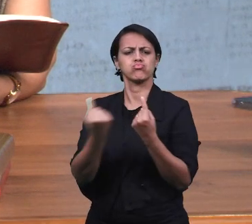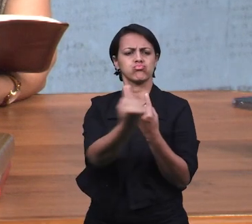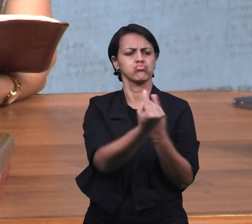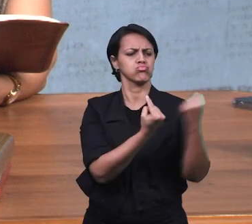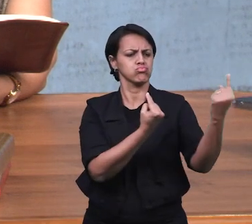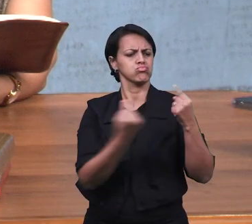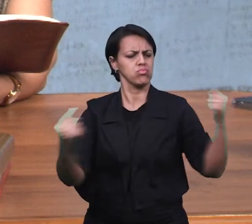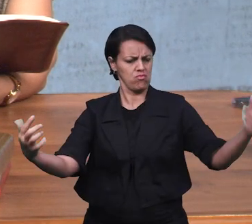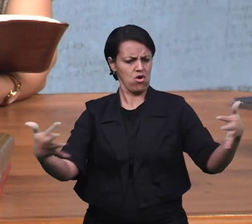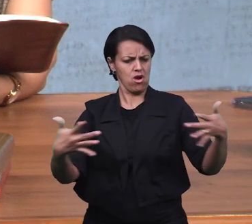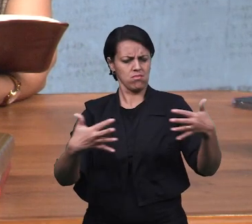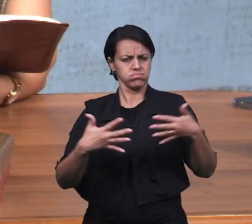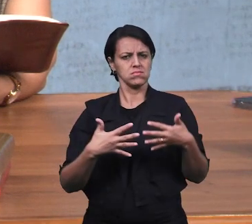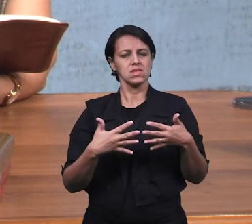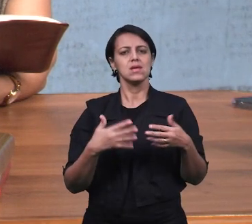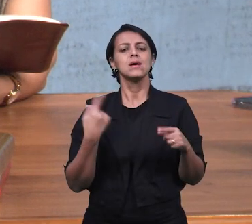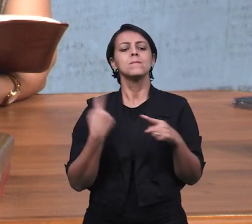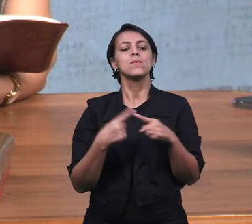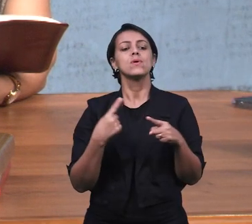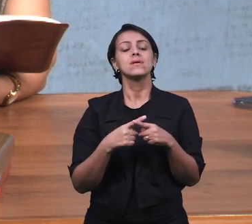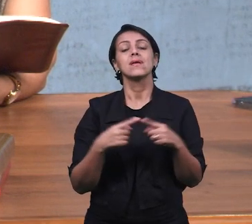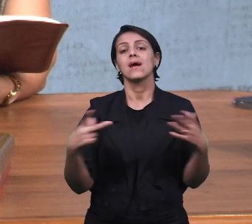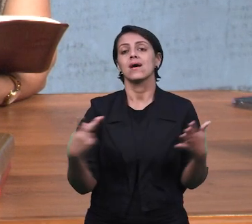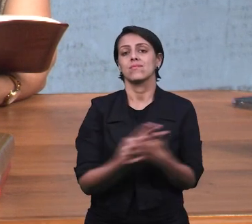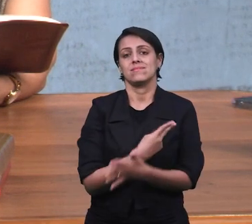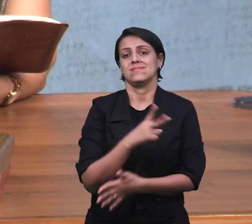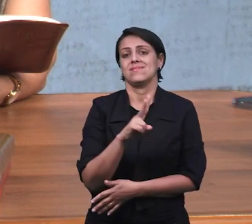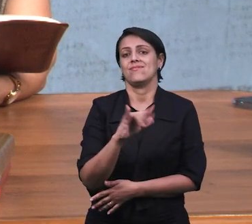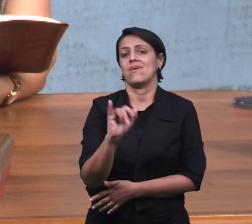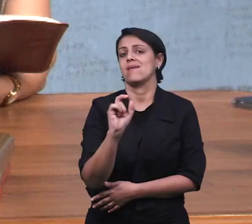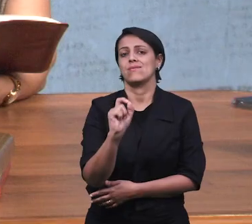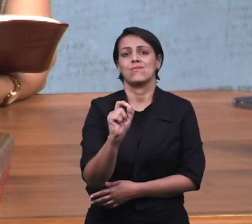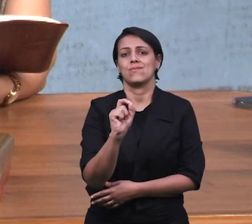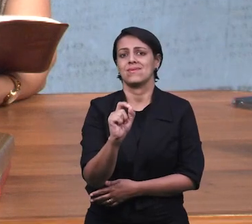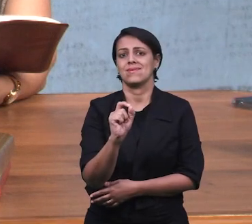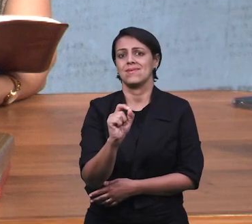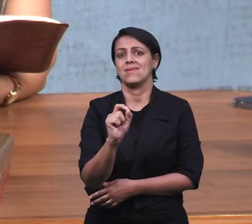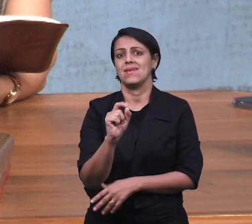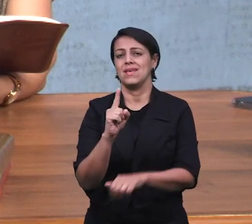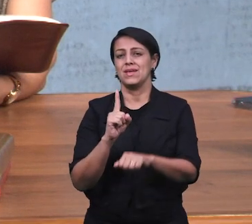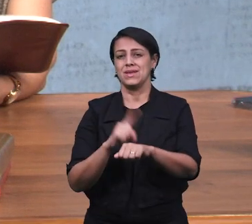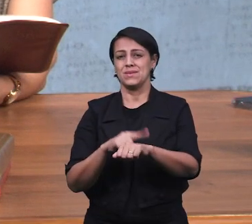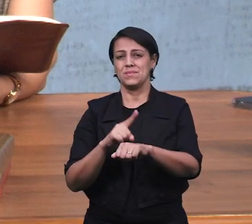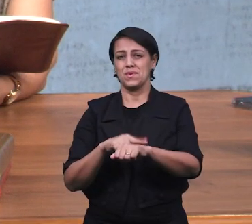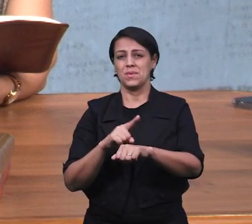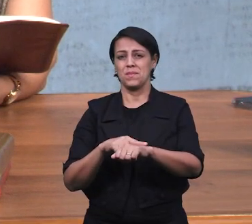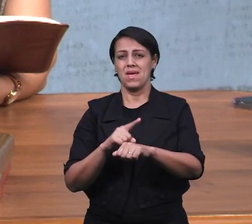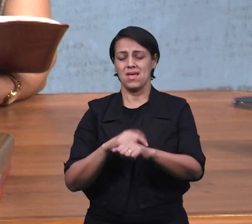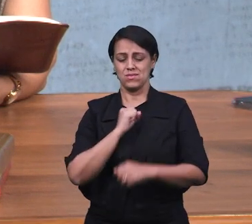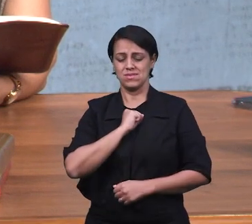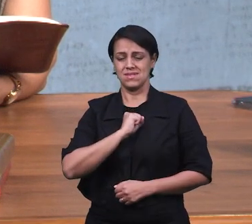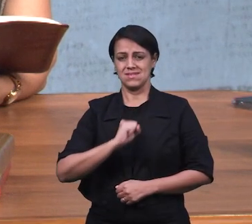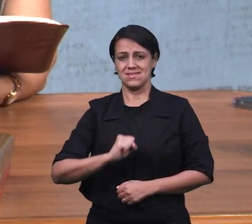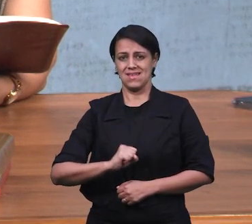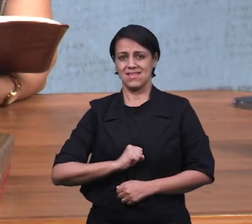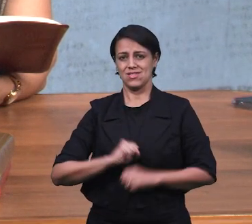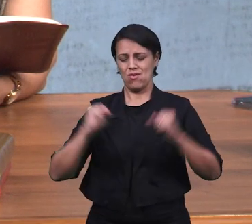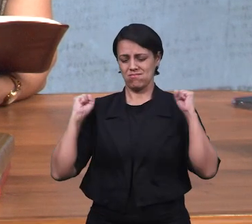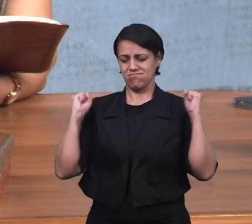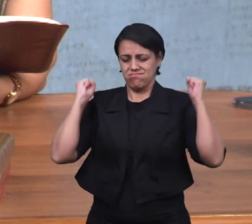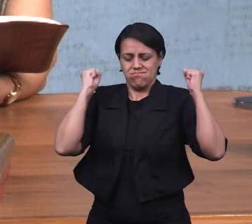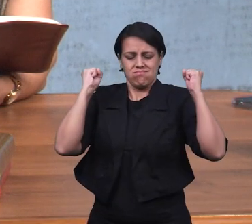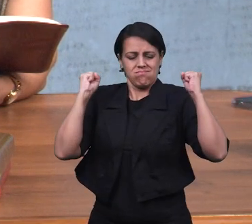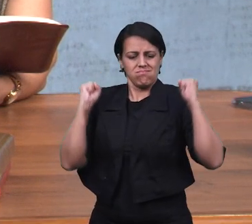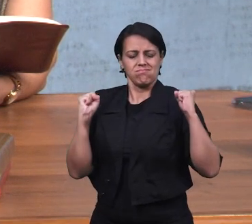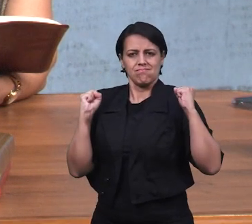porque há de acontecer que, assim que as plantas dos pés dos sacerdotes que levam a